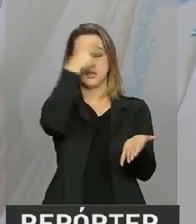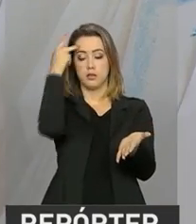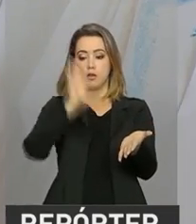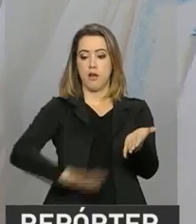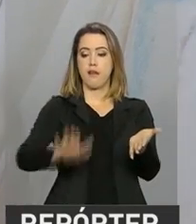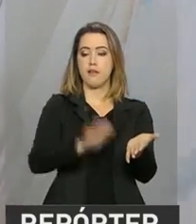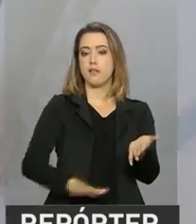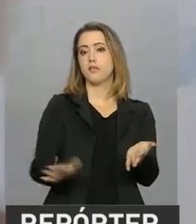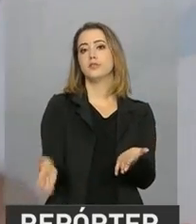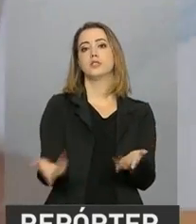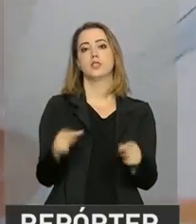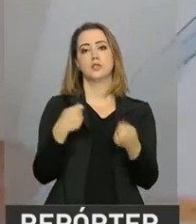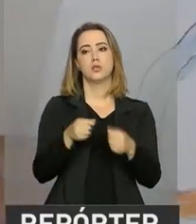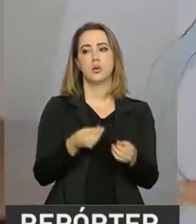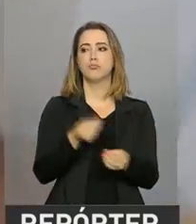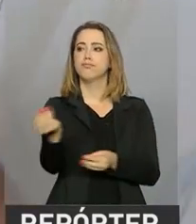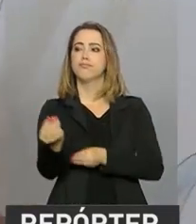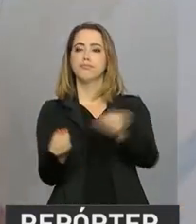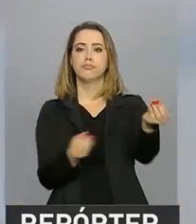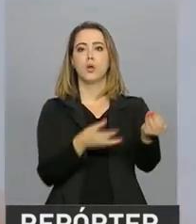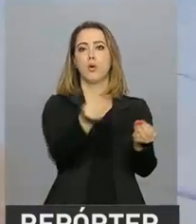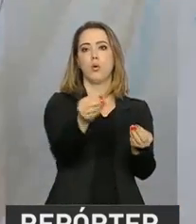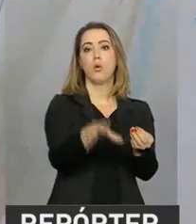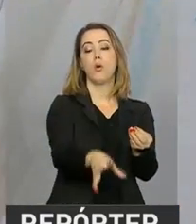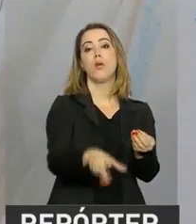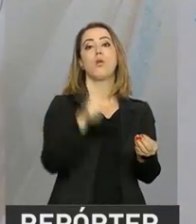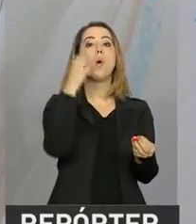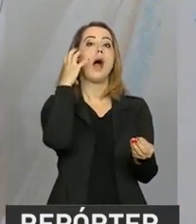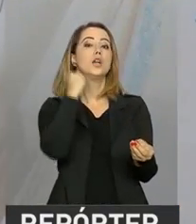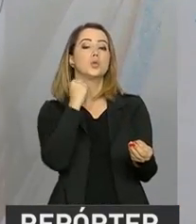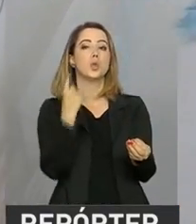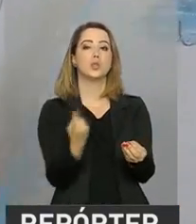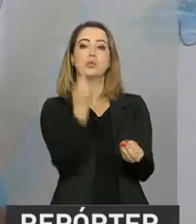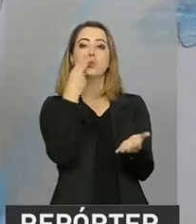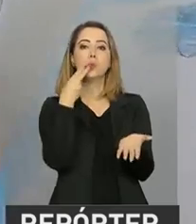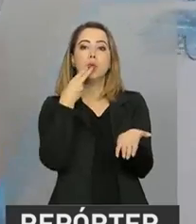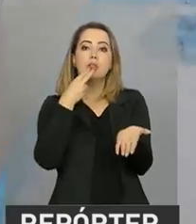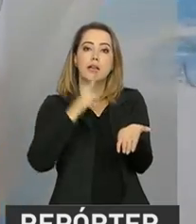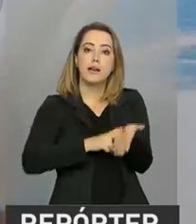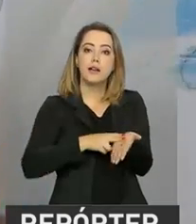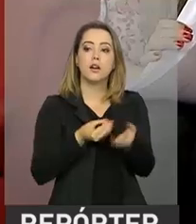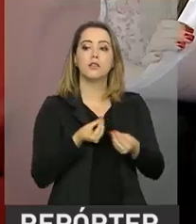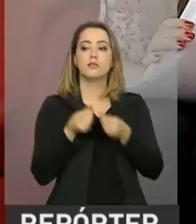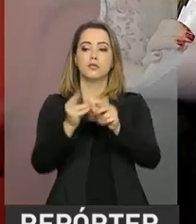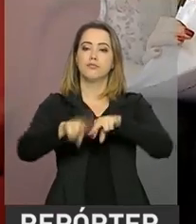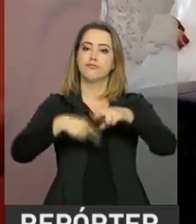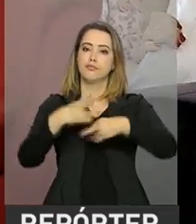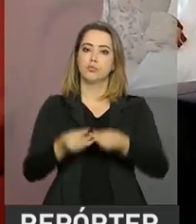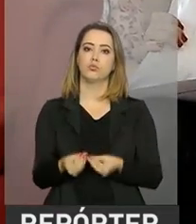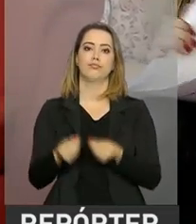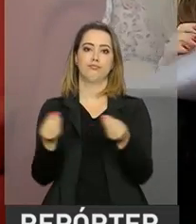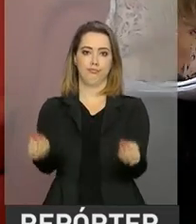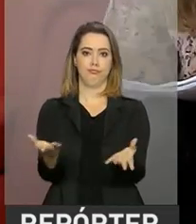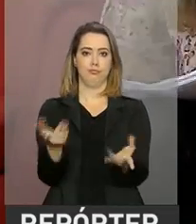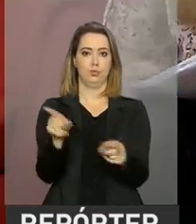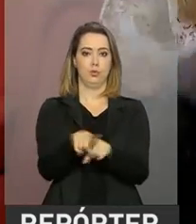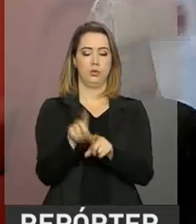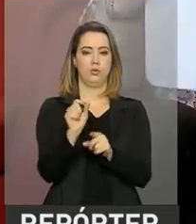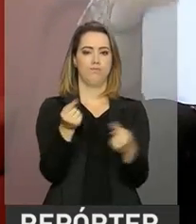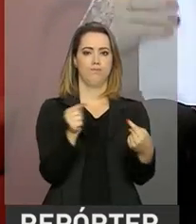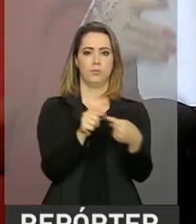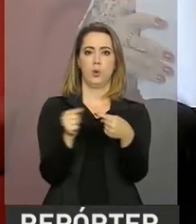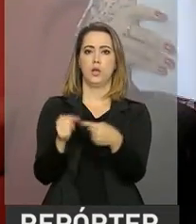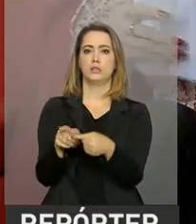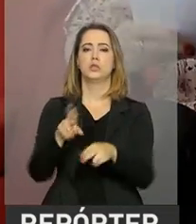critérios da campanha vão ser disponibilizadas para adoção na casa do Papai Noel ou em outras unidades. A meta é atender aos pedidos